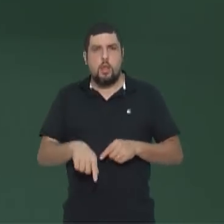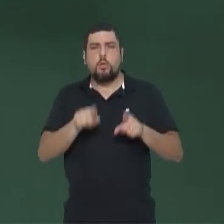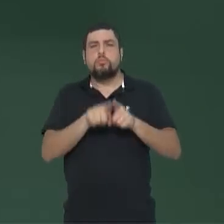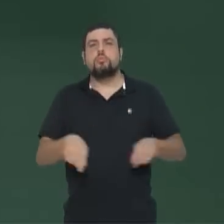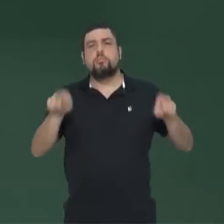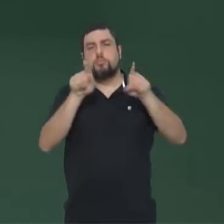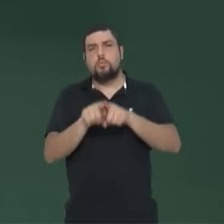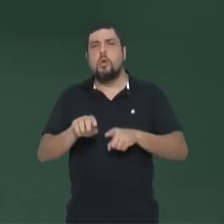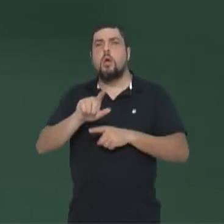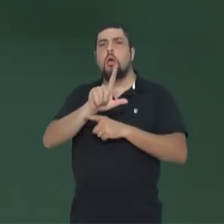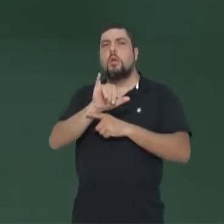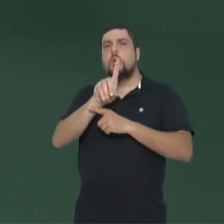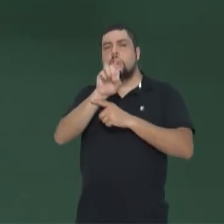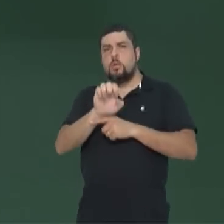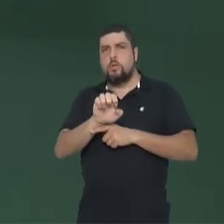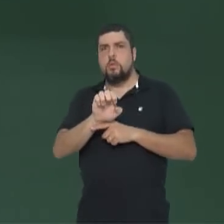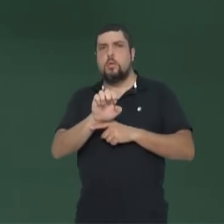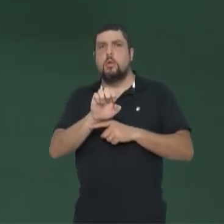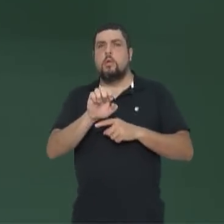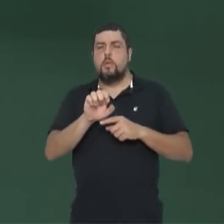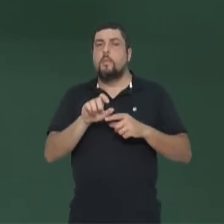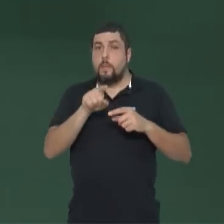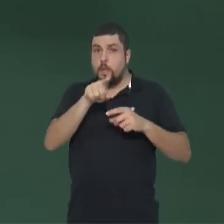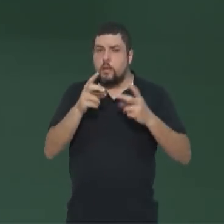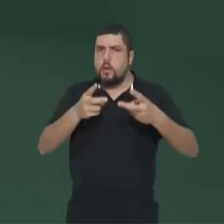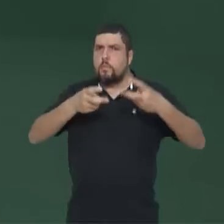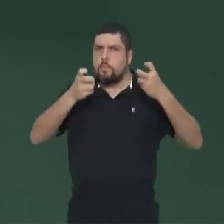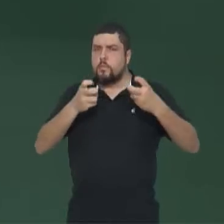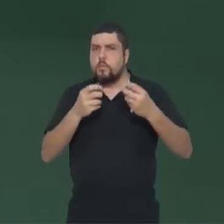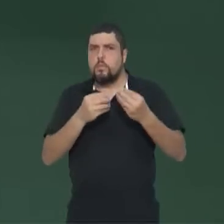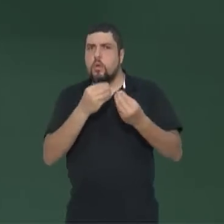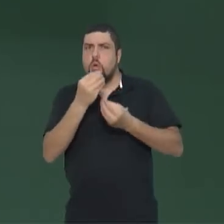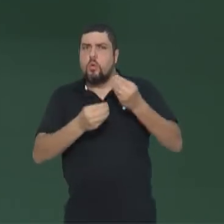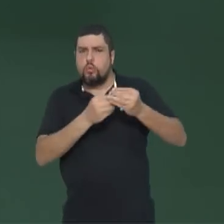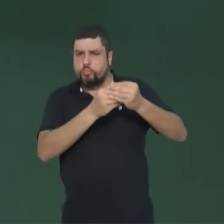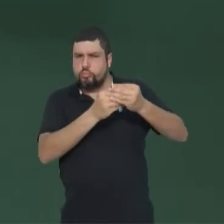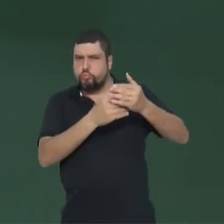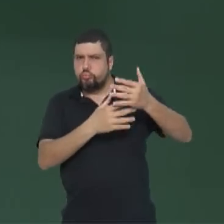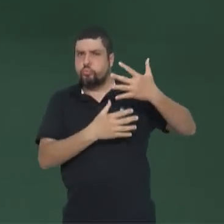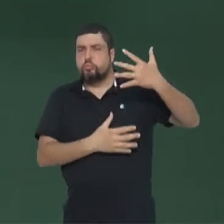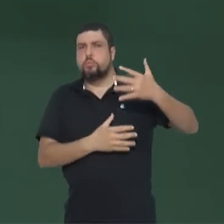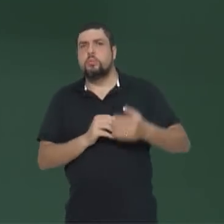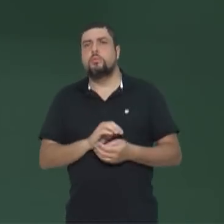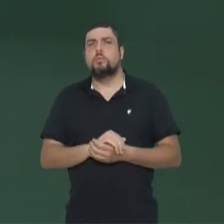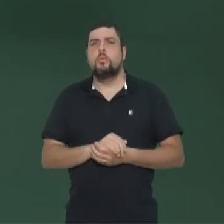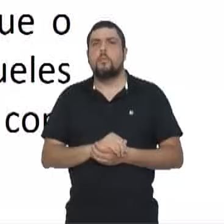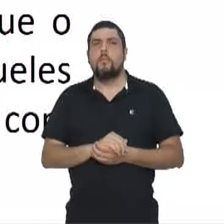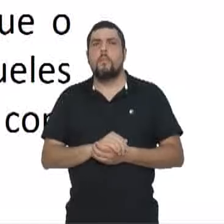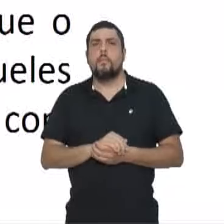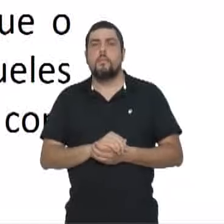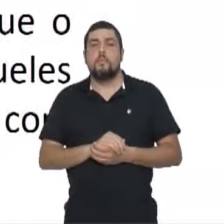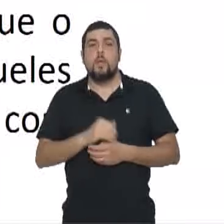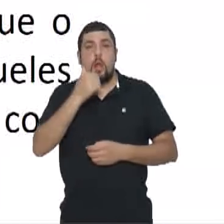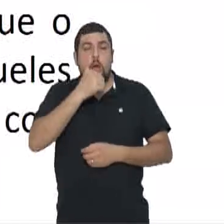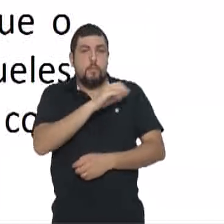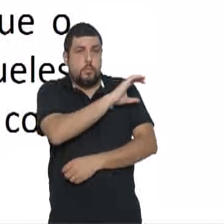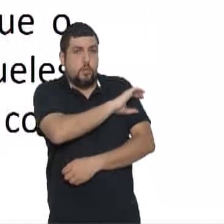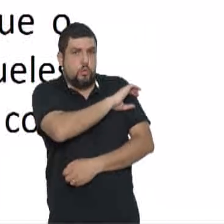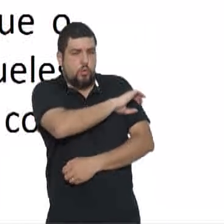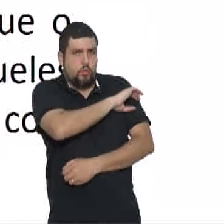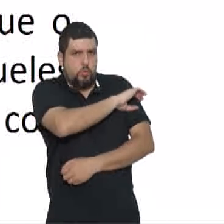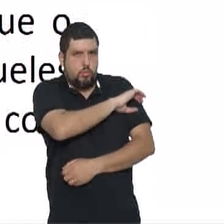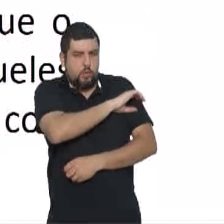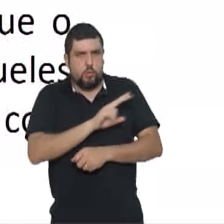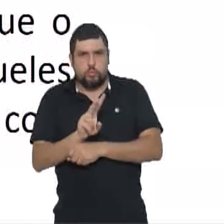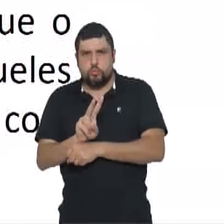LEED, né? Para vocês perceberem como que isso ficou completo, né? Ali com o restante. A coordenadora de monitoramento do